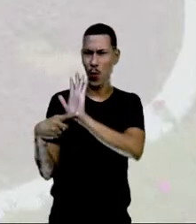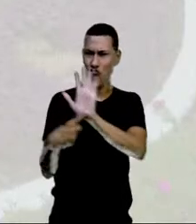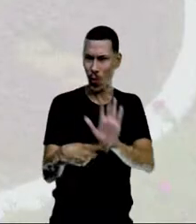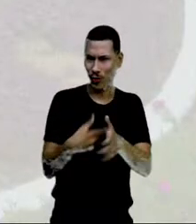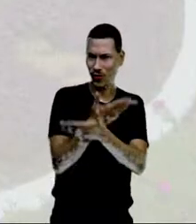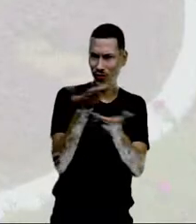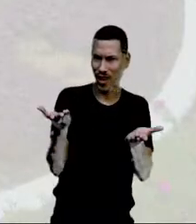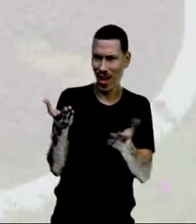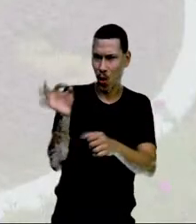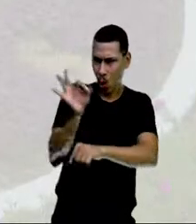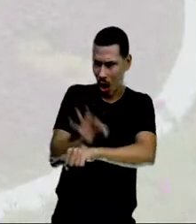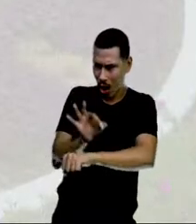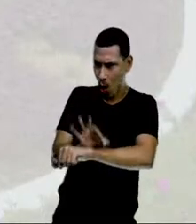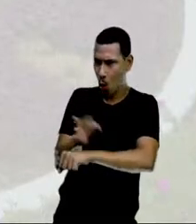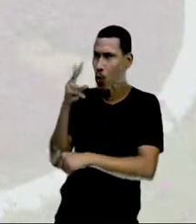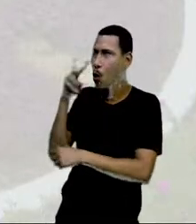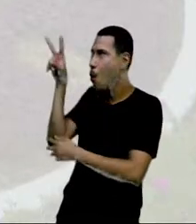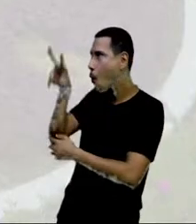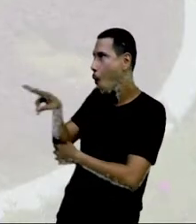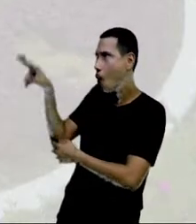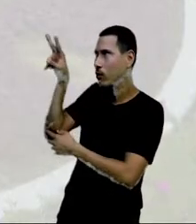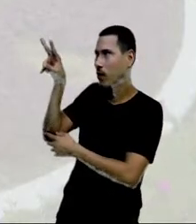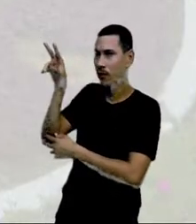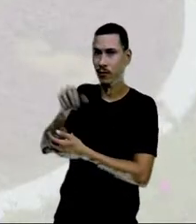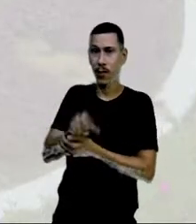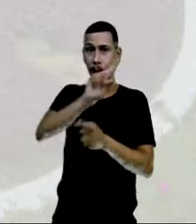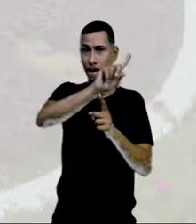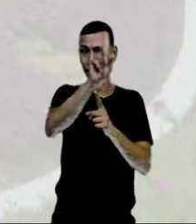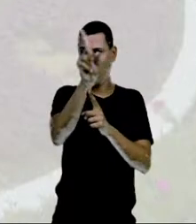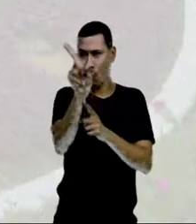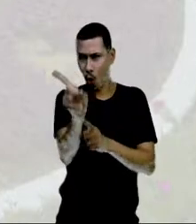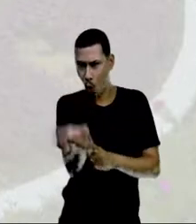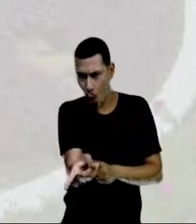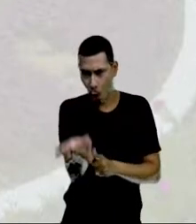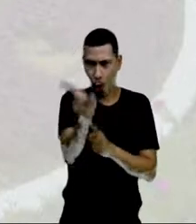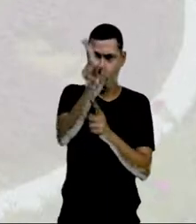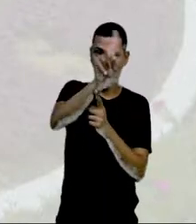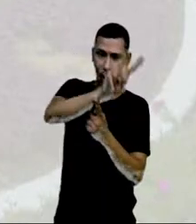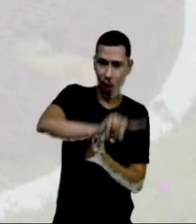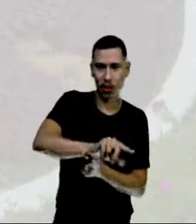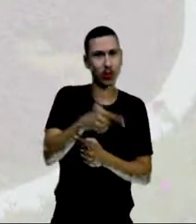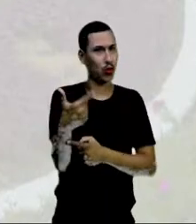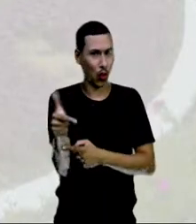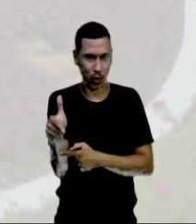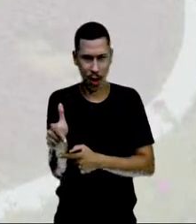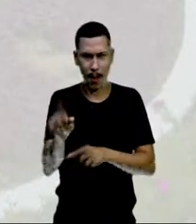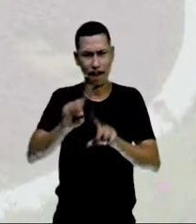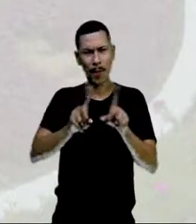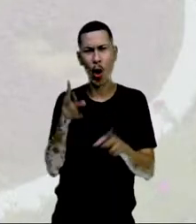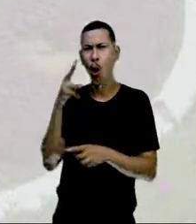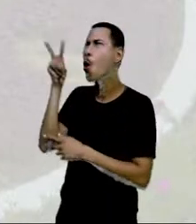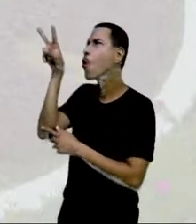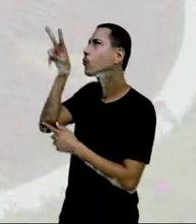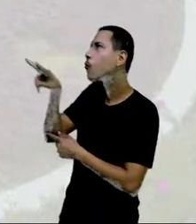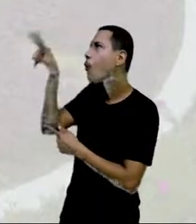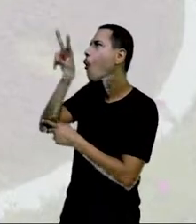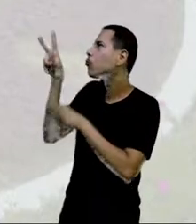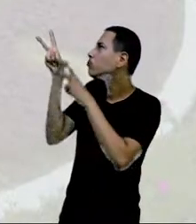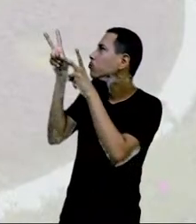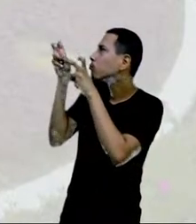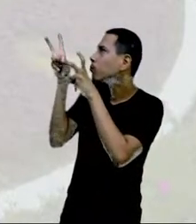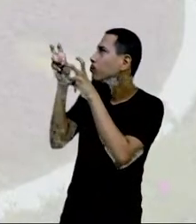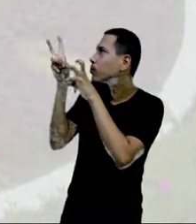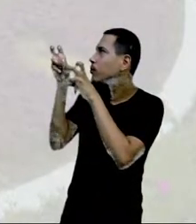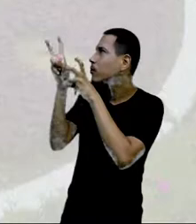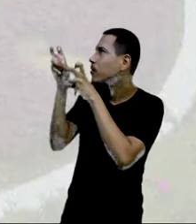um relógio. Por enquanto, sem ponteiros. Pois é. Por quê? Se a gente olha aqui para o relógio, a gente percebe que